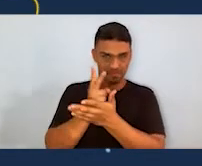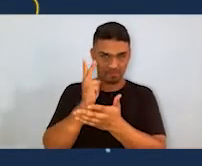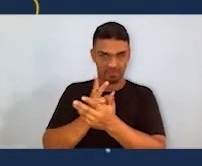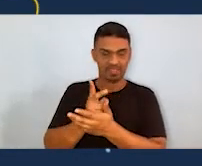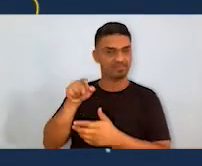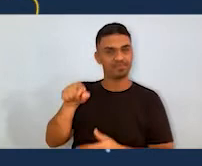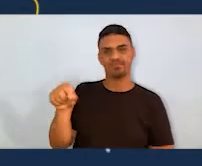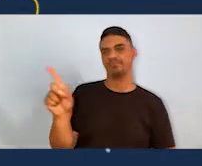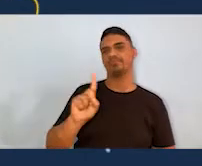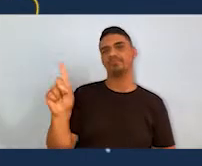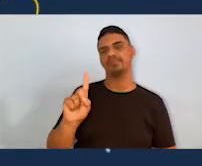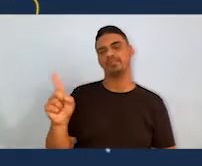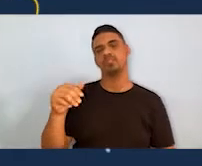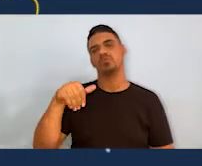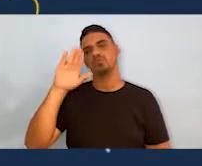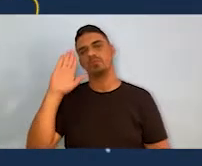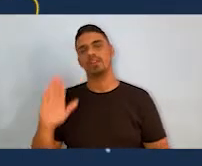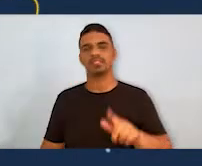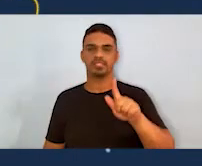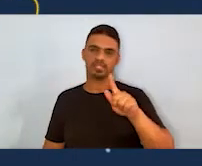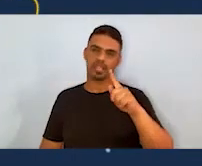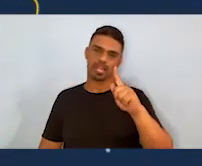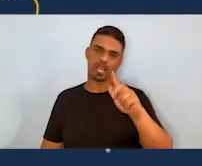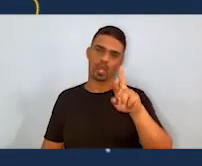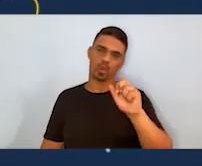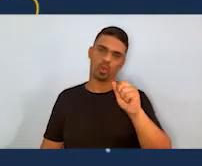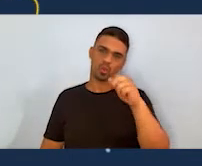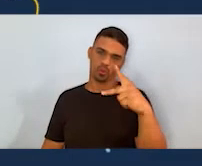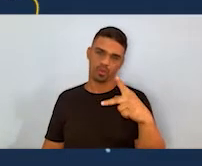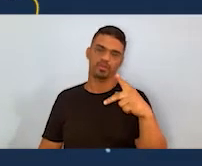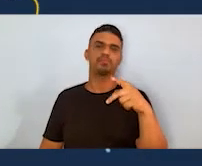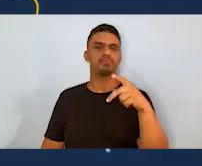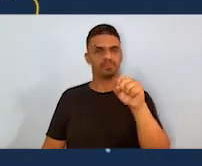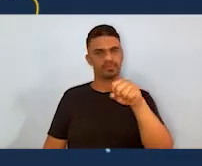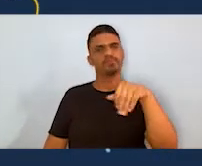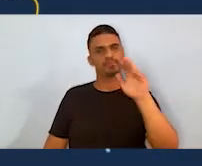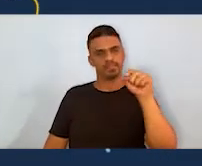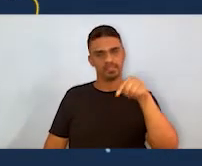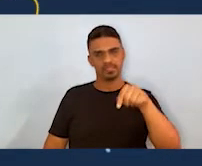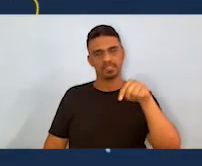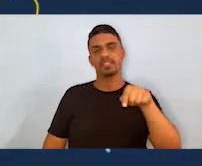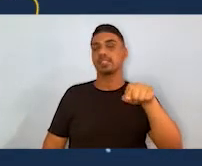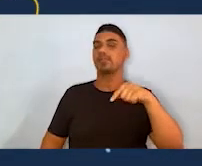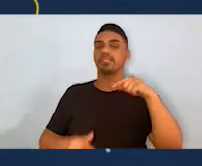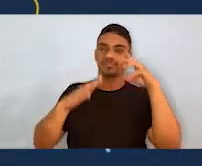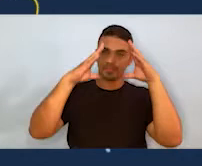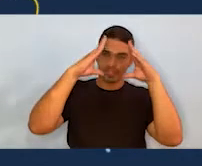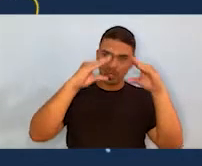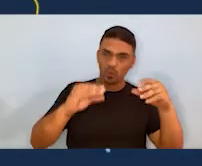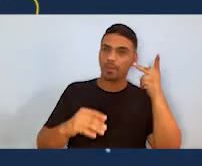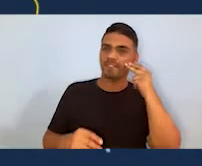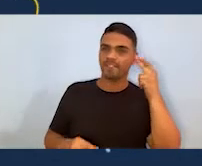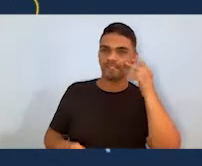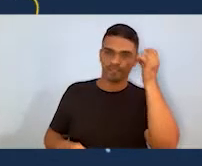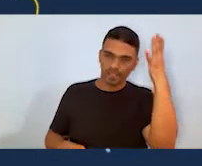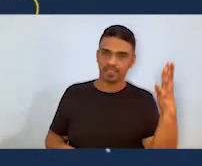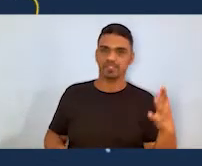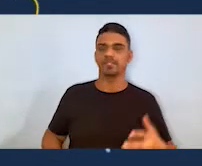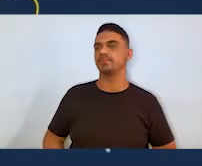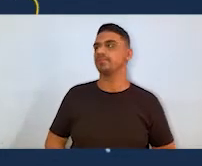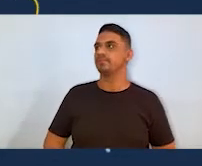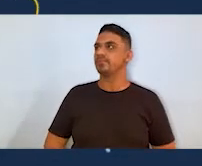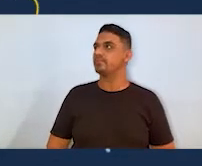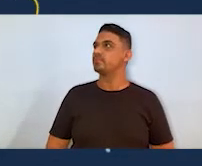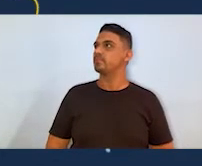padrão do Graphics Gale, e eu tenho um pouco mais de agilidade com ele, mais de tranquilidade. Mas